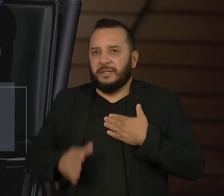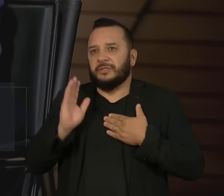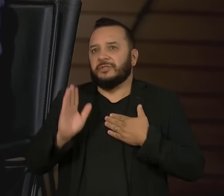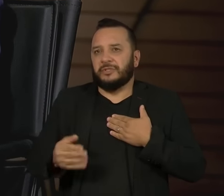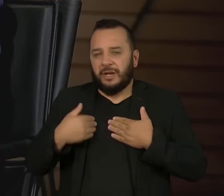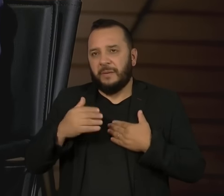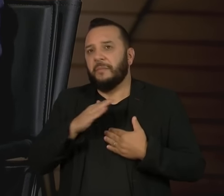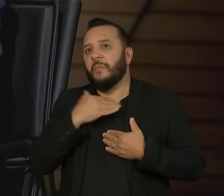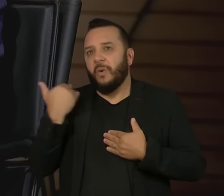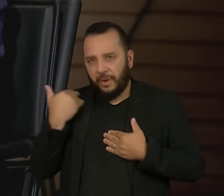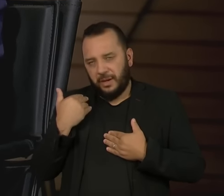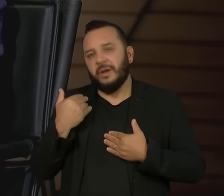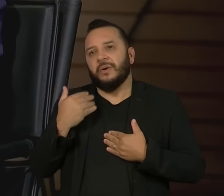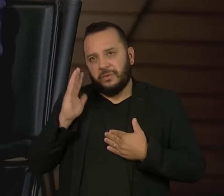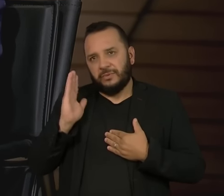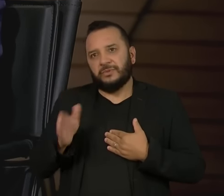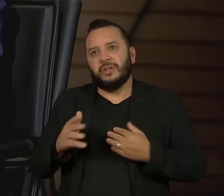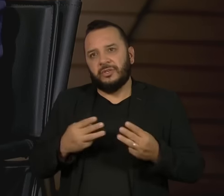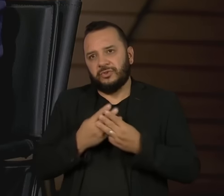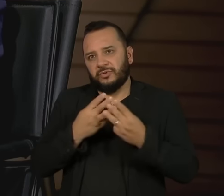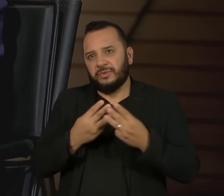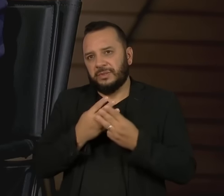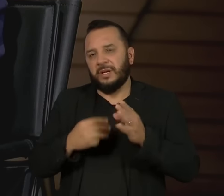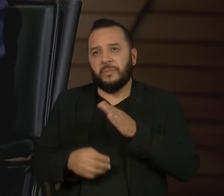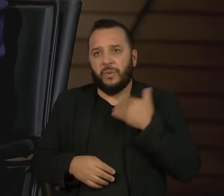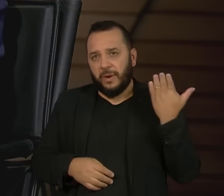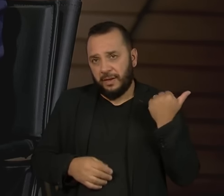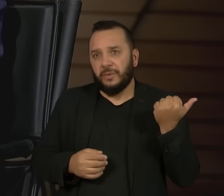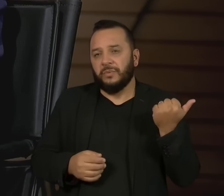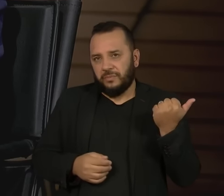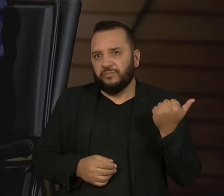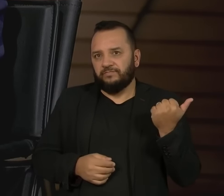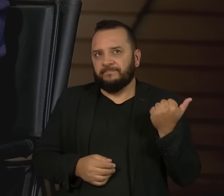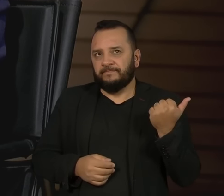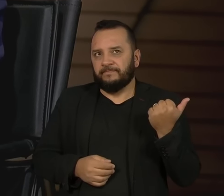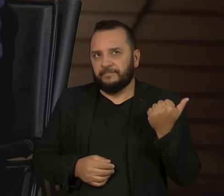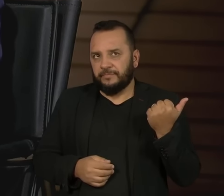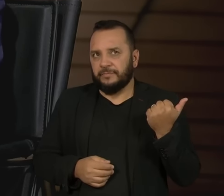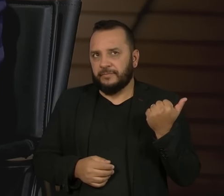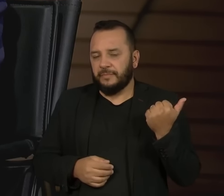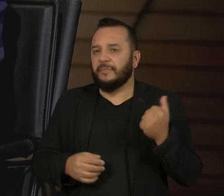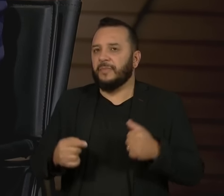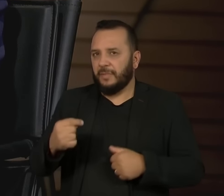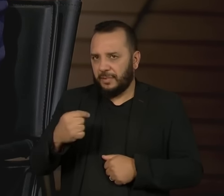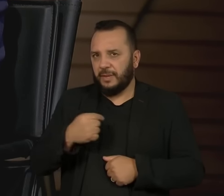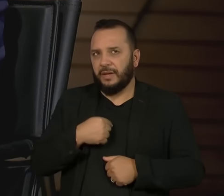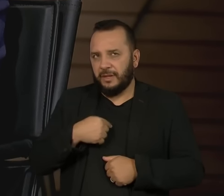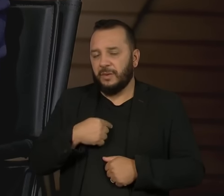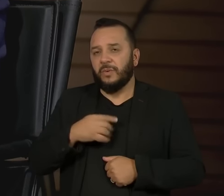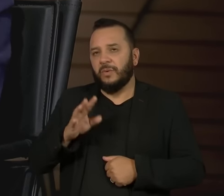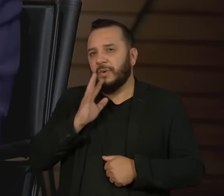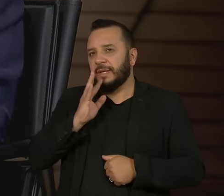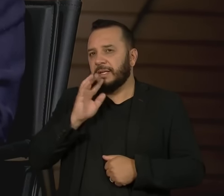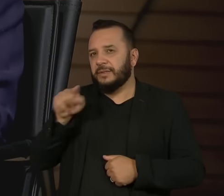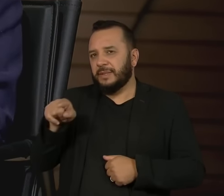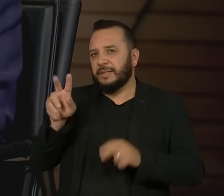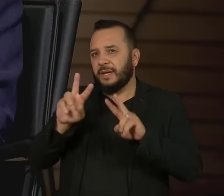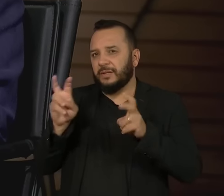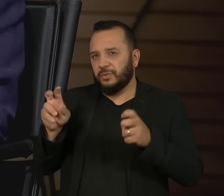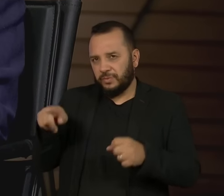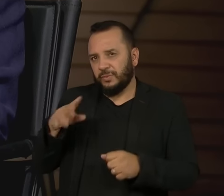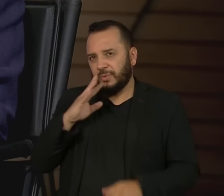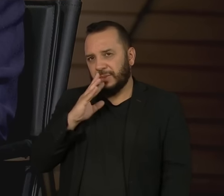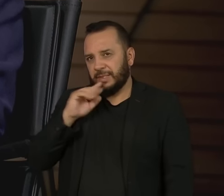morreram no Holocausto, tá? Por parte materna. Assim, sou bem próximo desse assunto, mas, ao mesmo